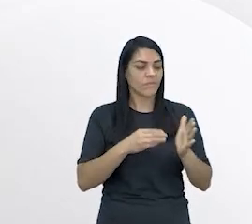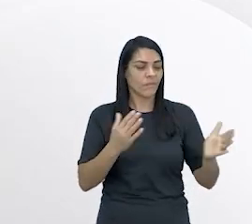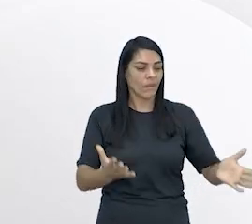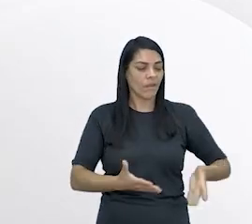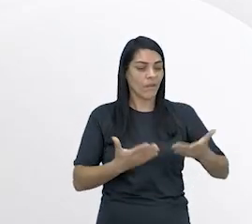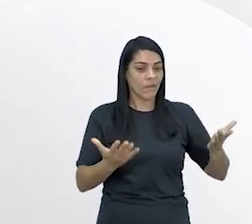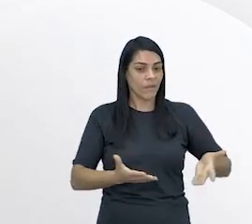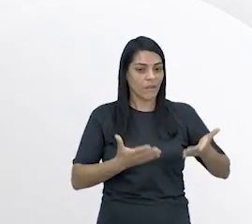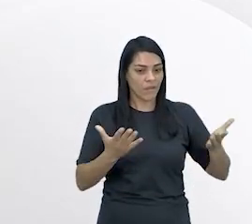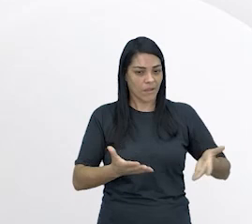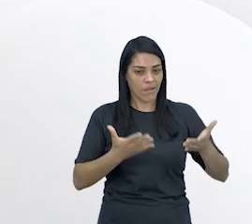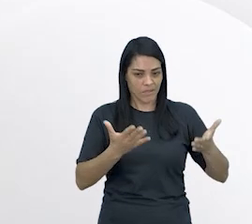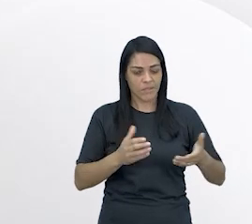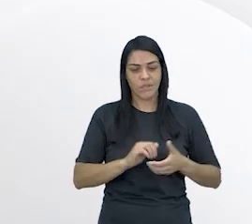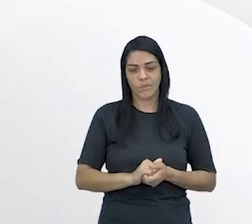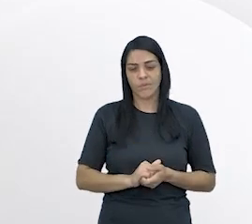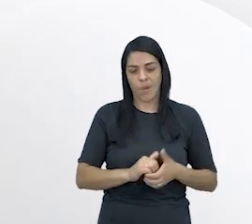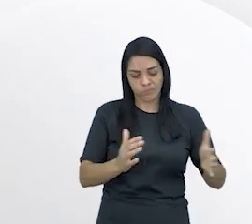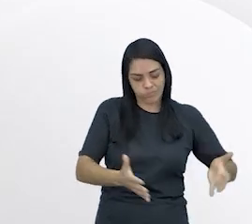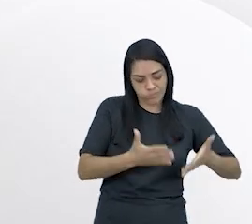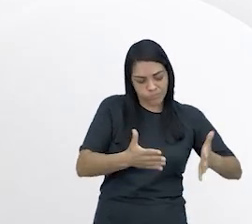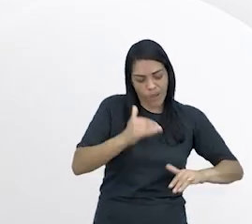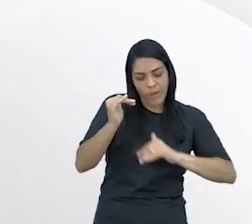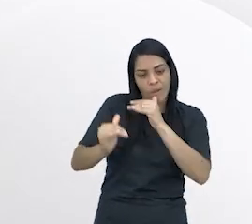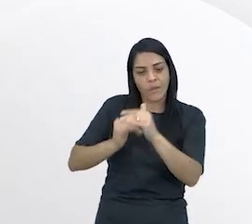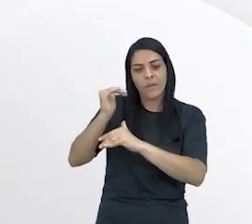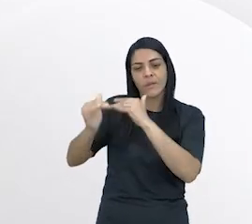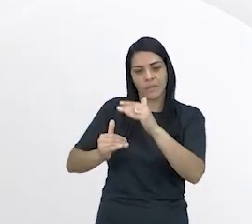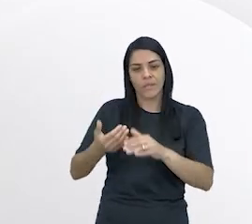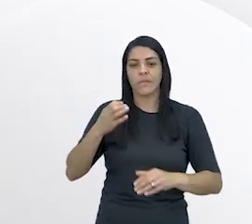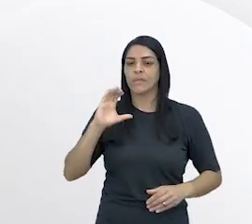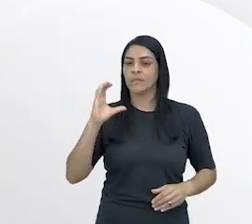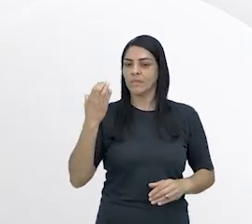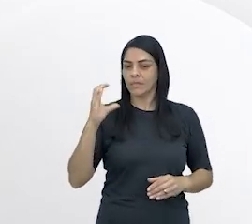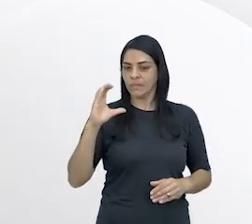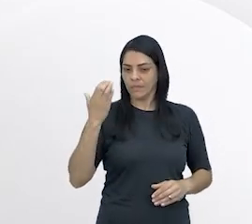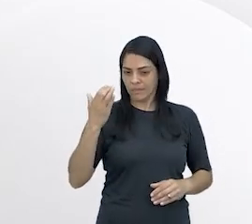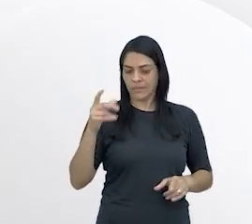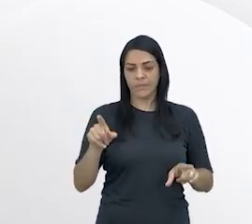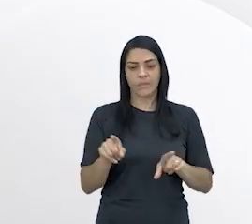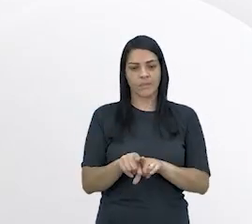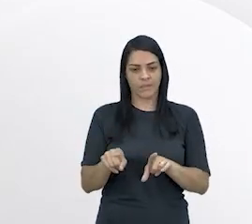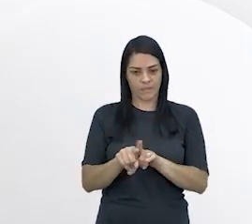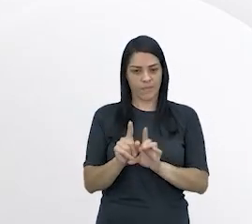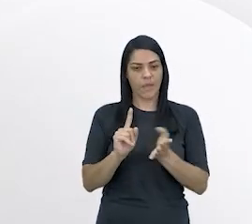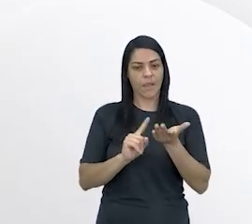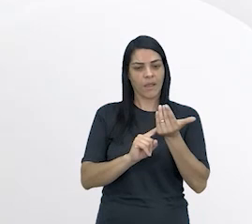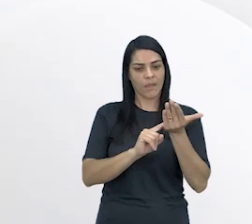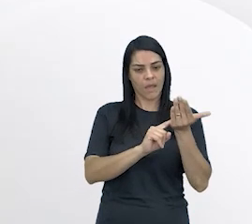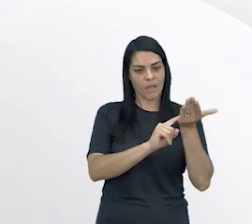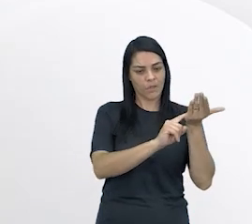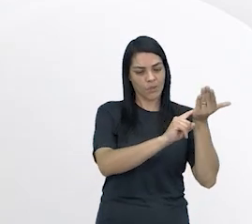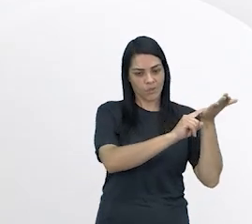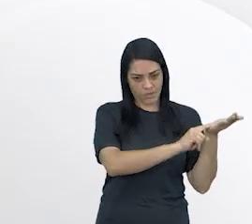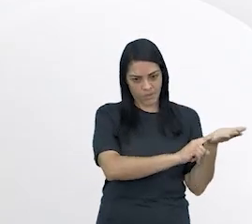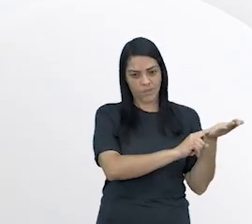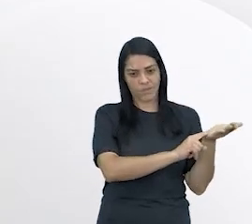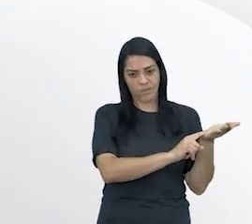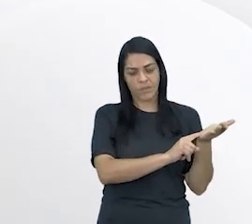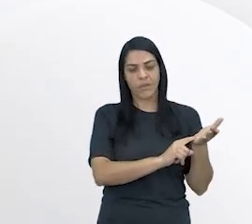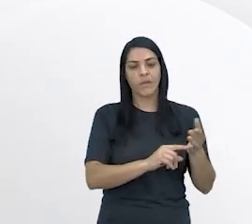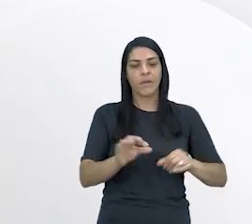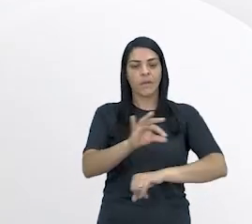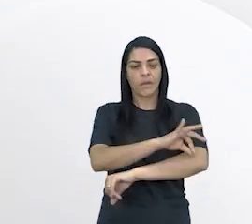interdisciplinar, né, que estimula o desenvolvimento da ciência, da tecnologia, da